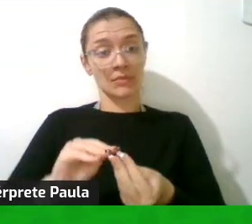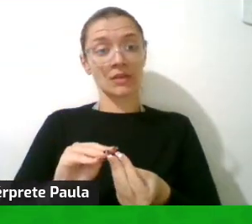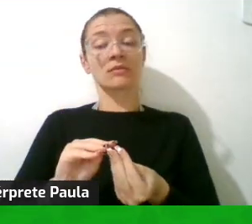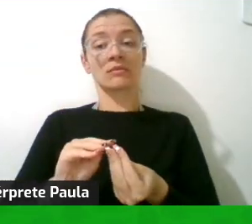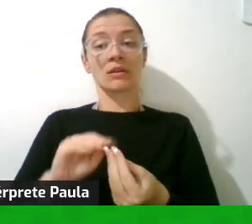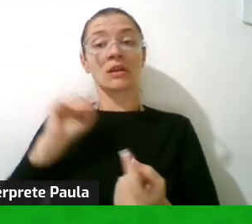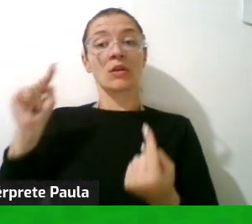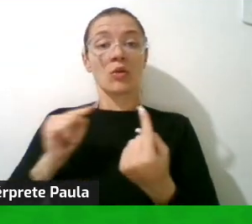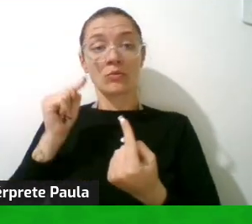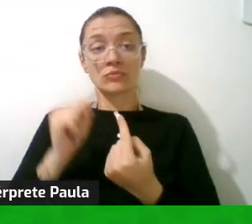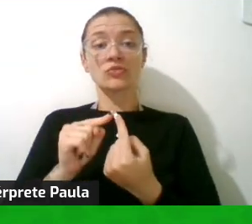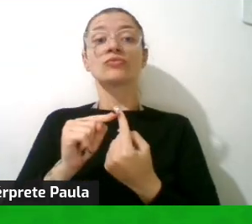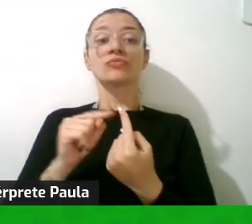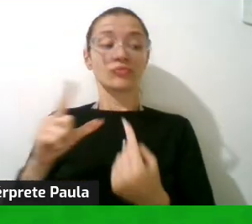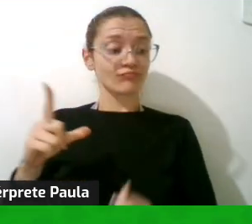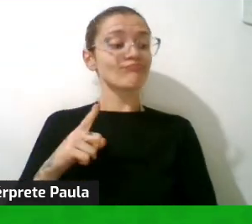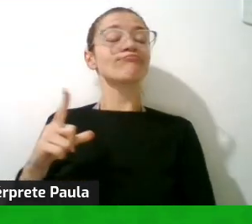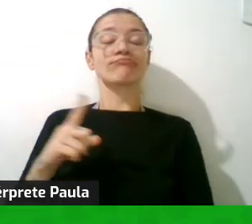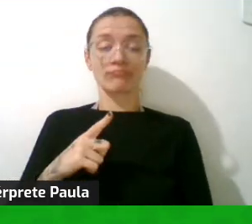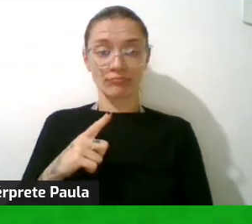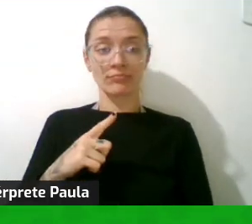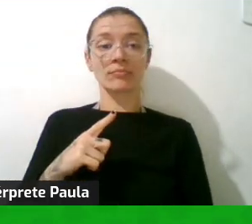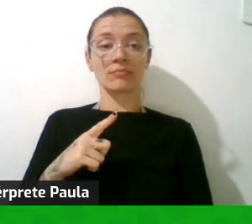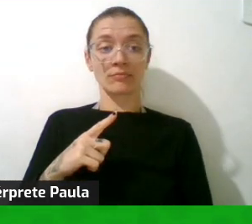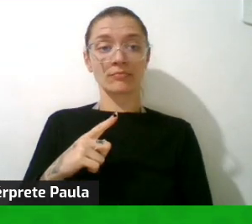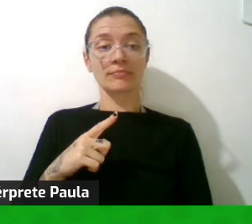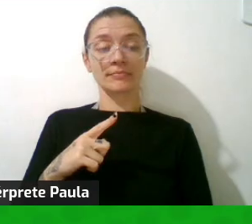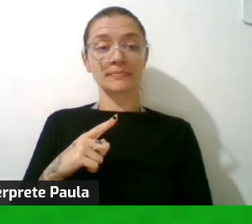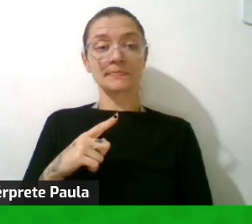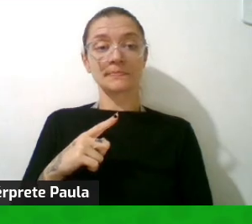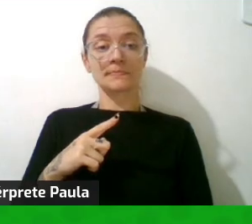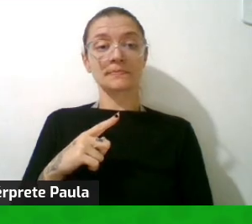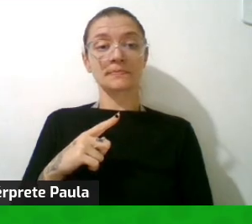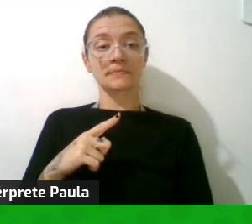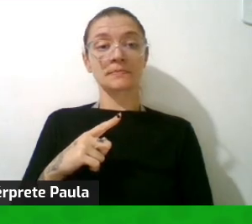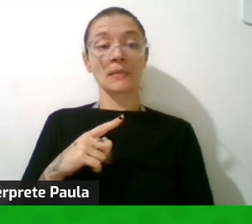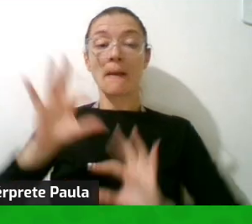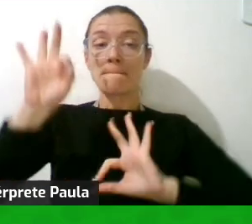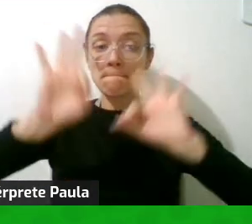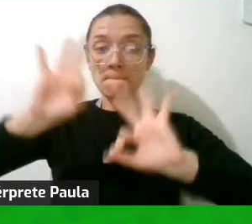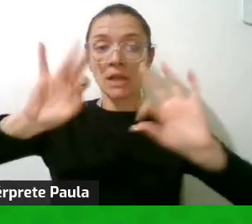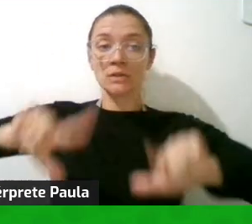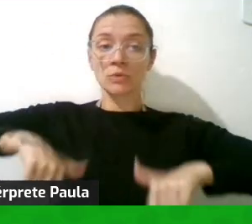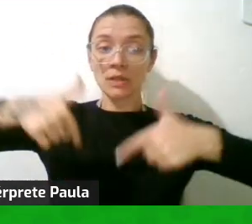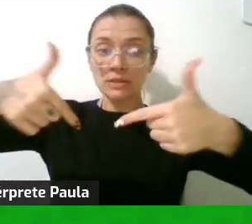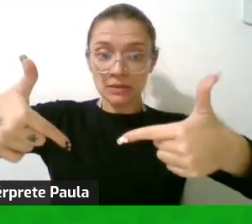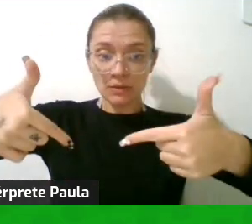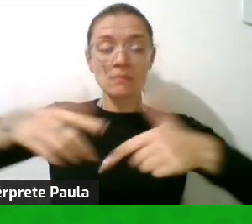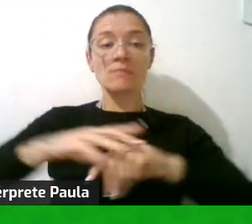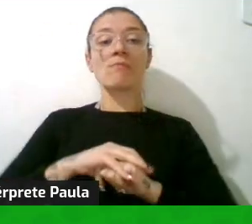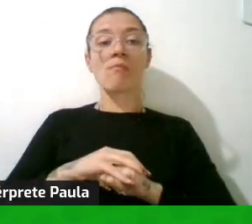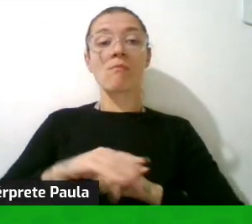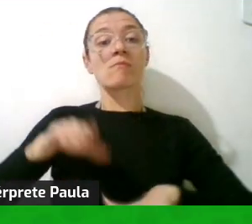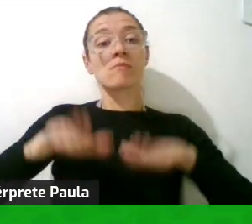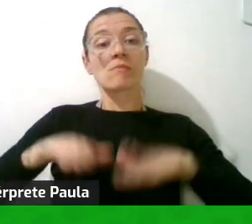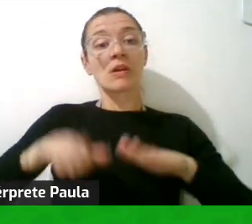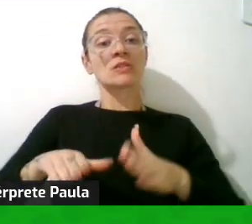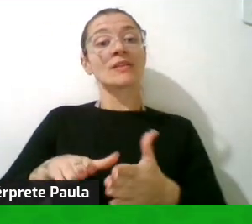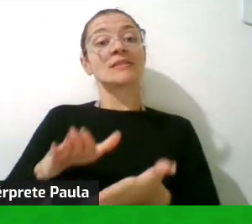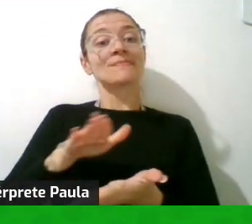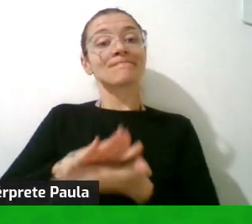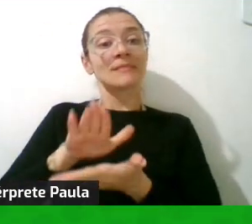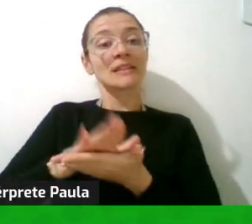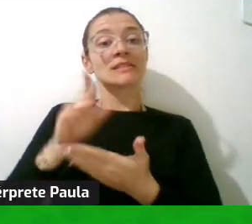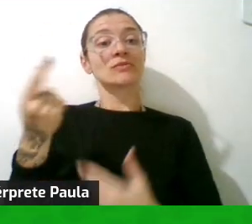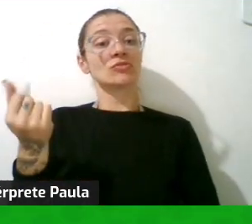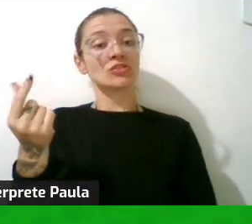definir metas, consegue definir, digamos, planos de ação. Então, às vezes, se está sobrando um dinheiro a mais por mês, você gera um